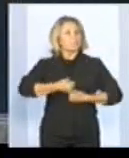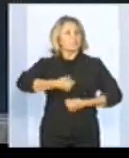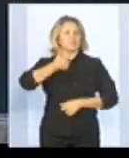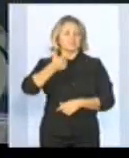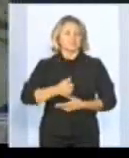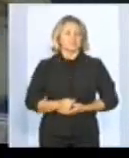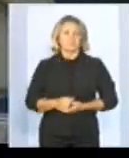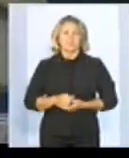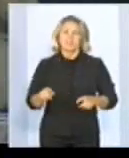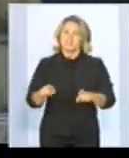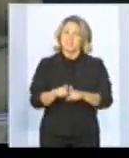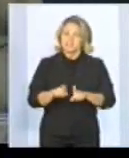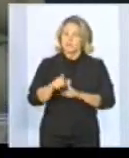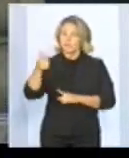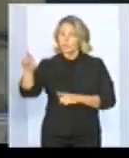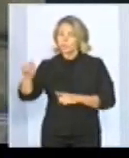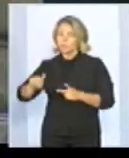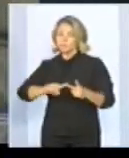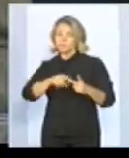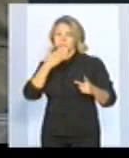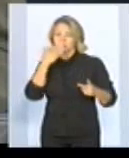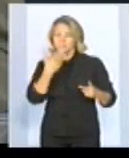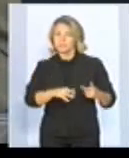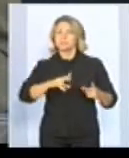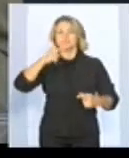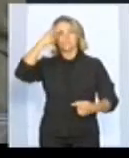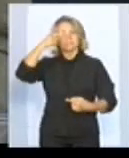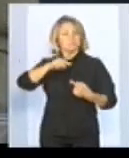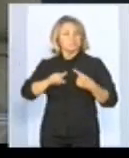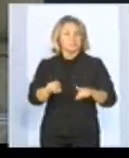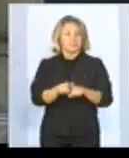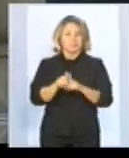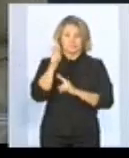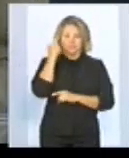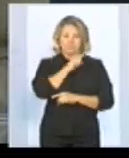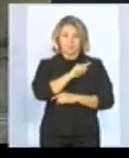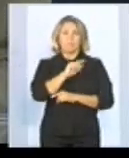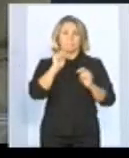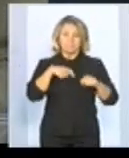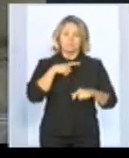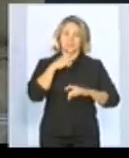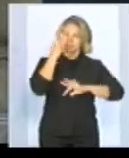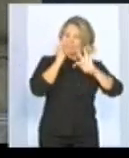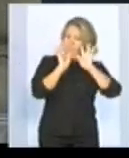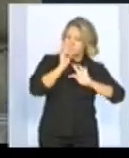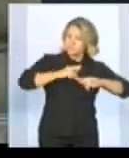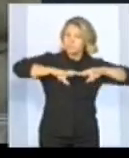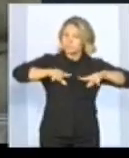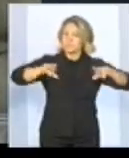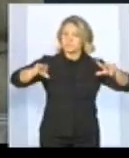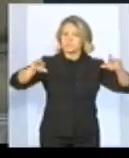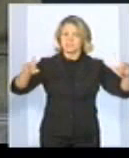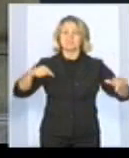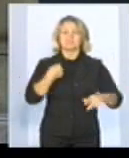O mesmo tipo de objetivo também é alcançado a partir da uniformização. Embora as tecnologias fossem diferentes, e a